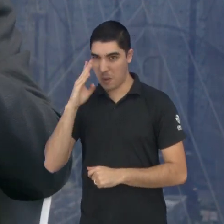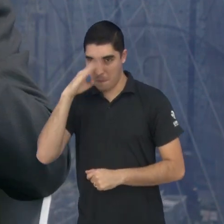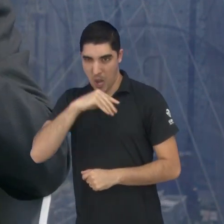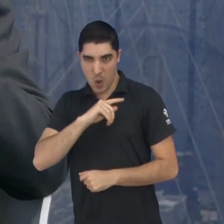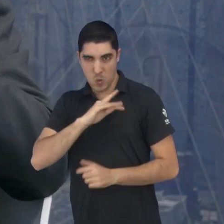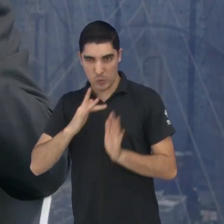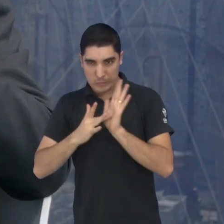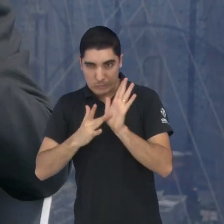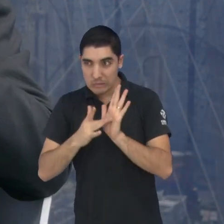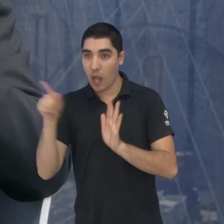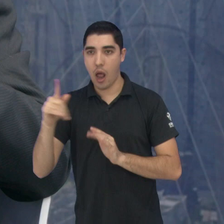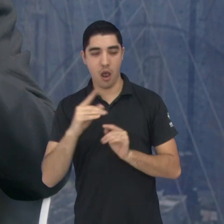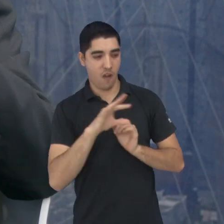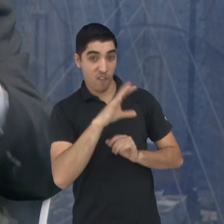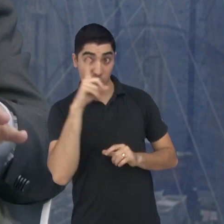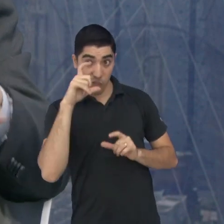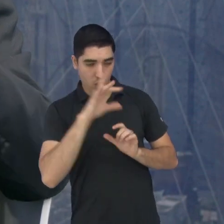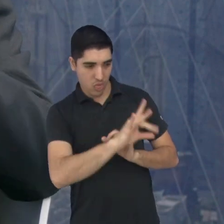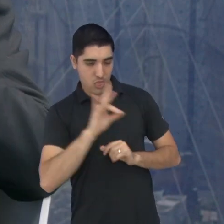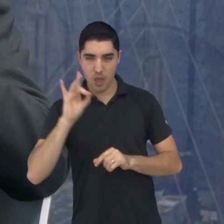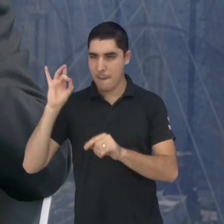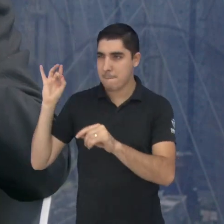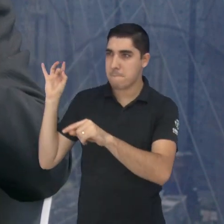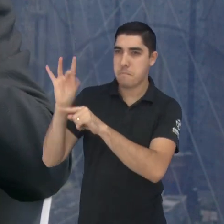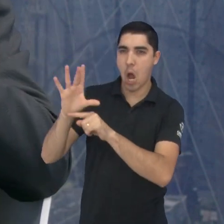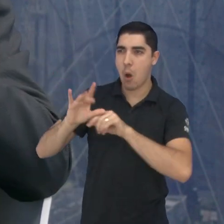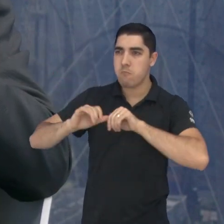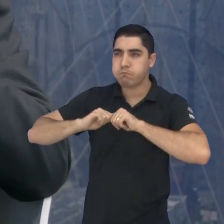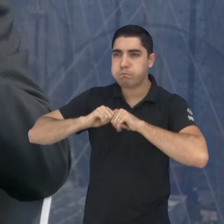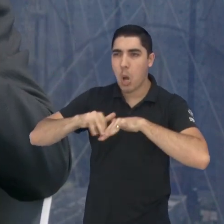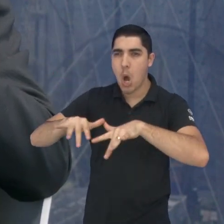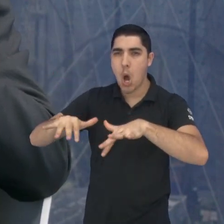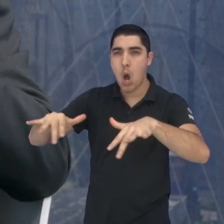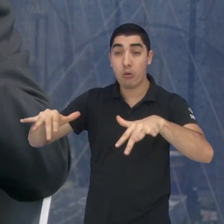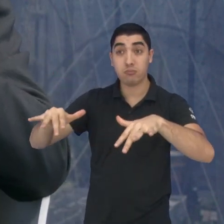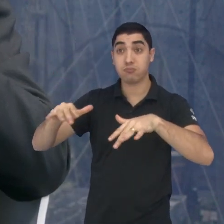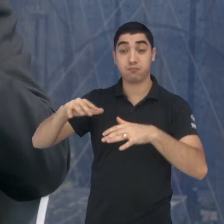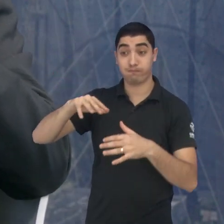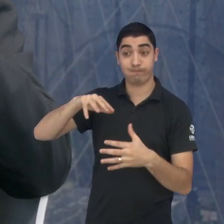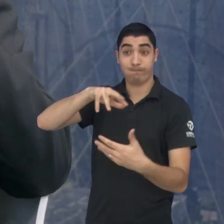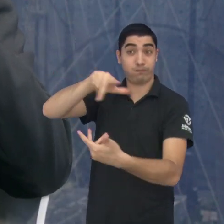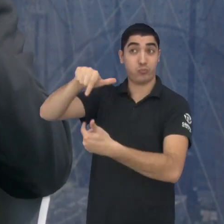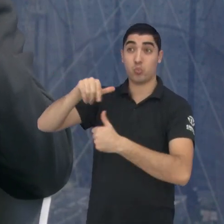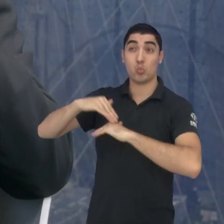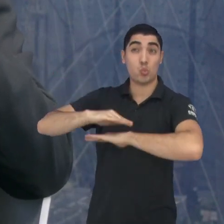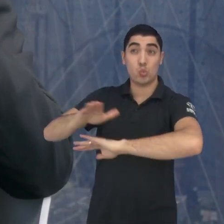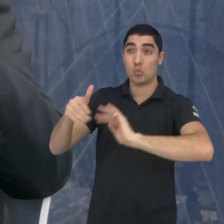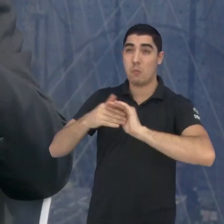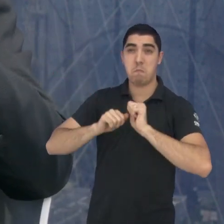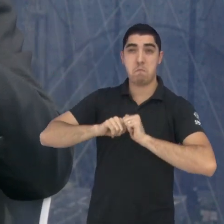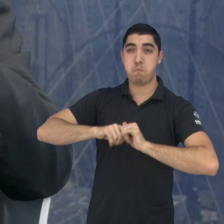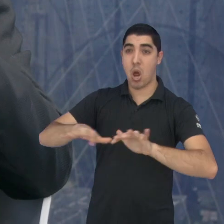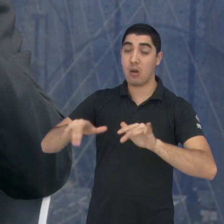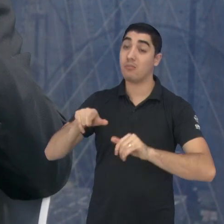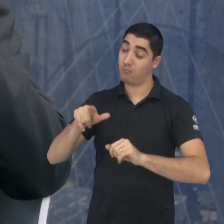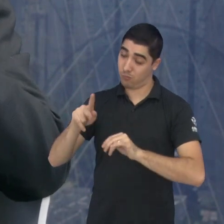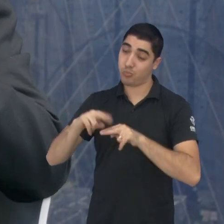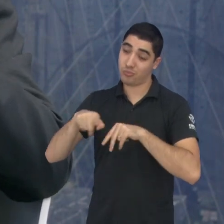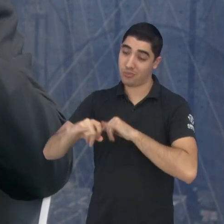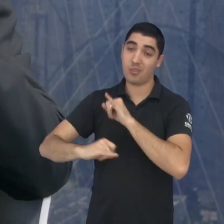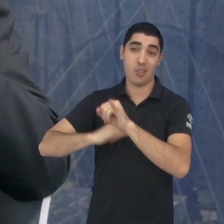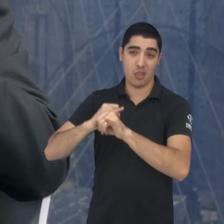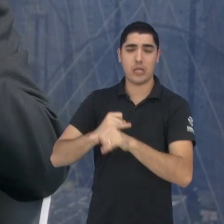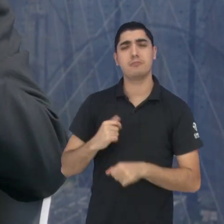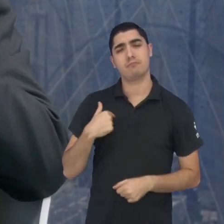completamente do controle da pessoa que disponibilizou algum tipo de imagem na internet. E eu tenho visto também que